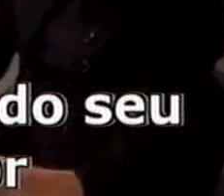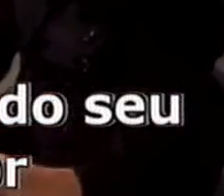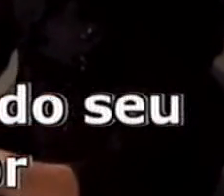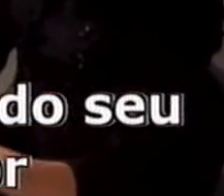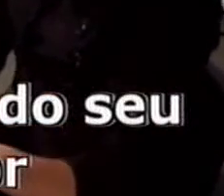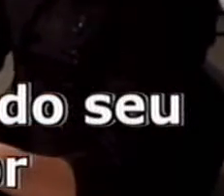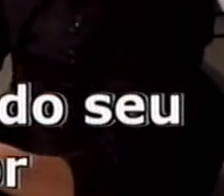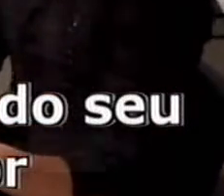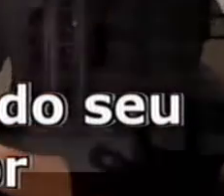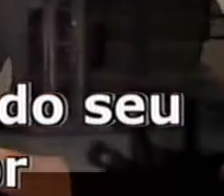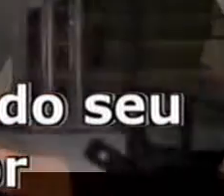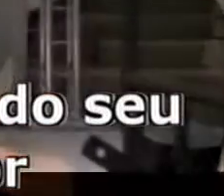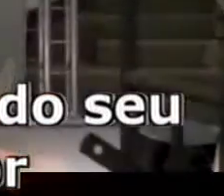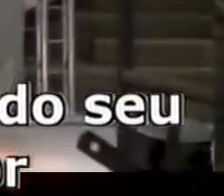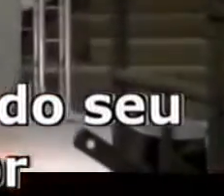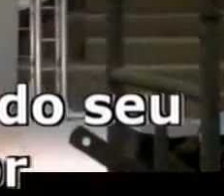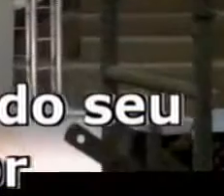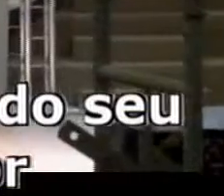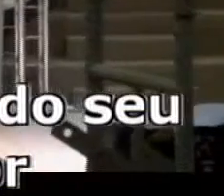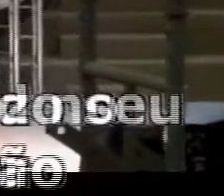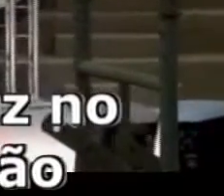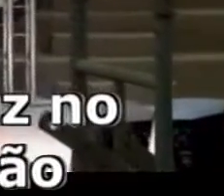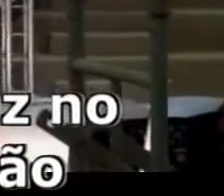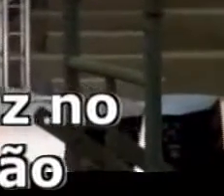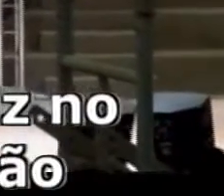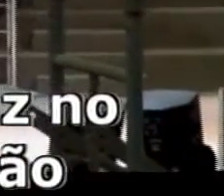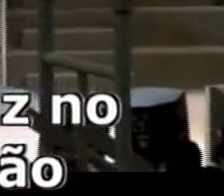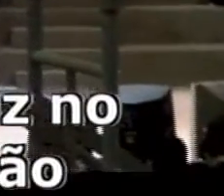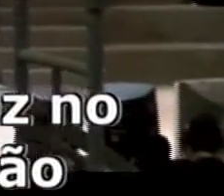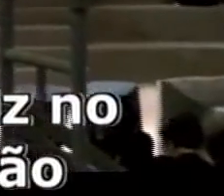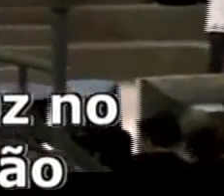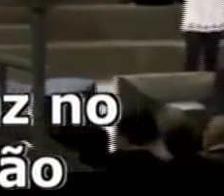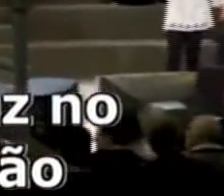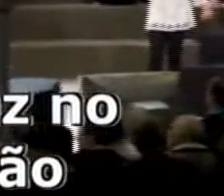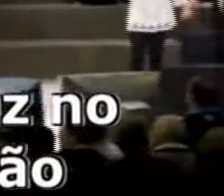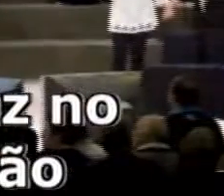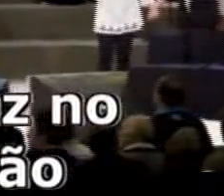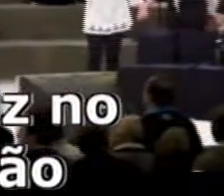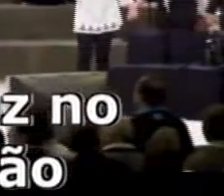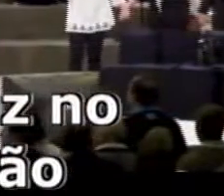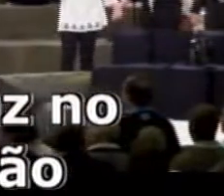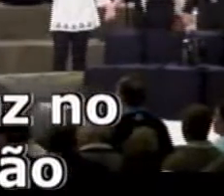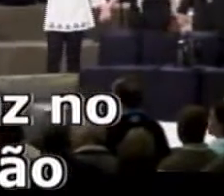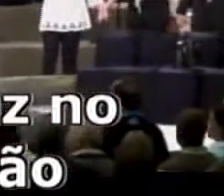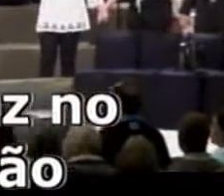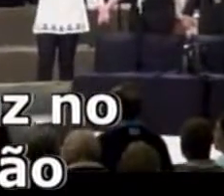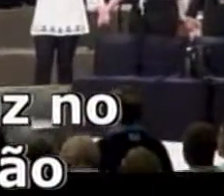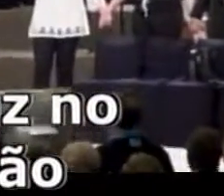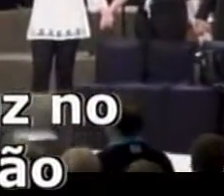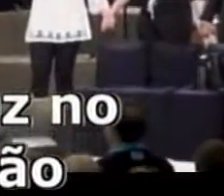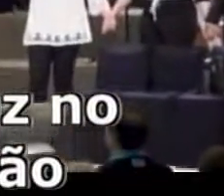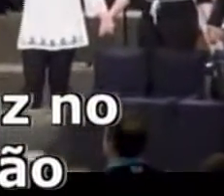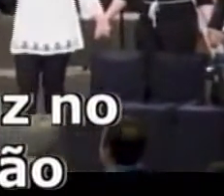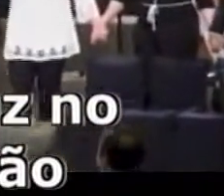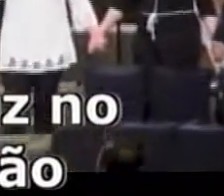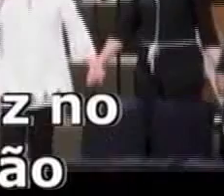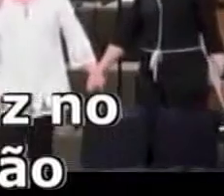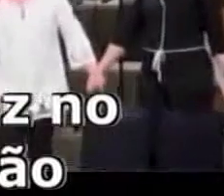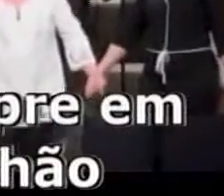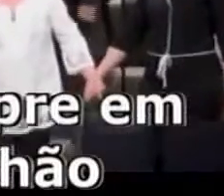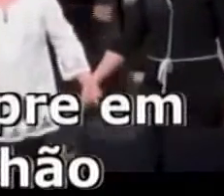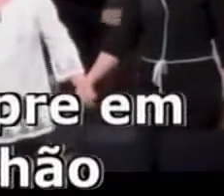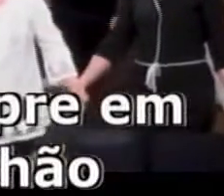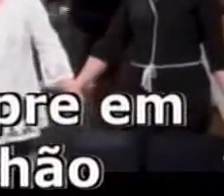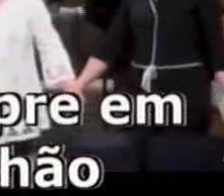Desfrutar do seu amor, ter a paz no